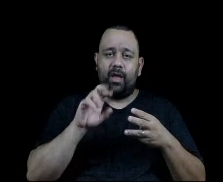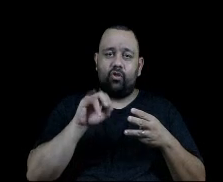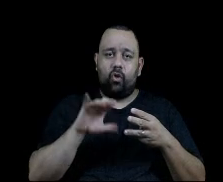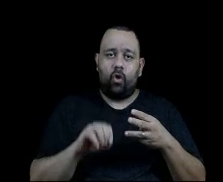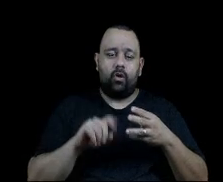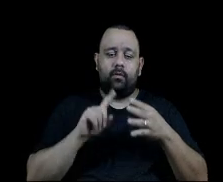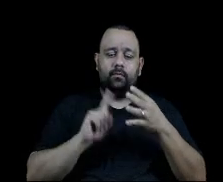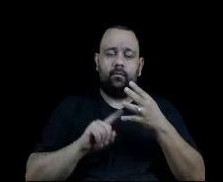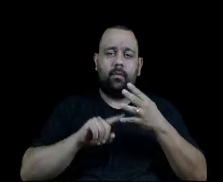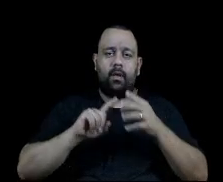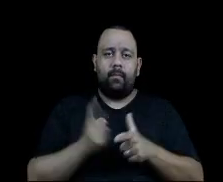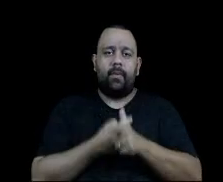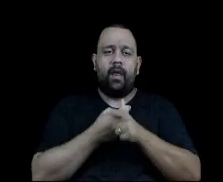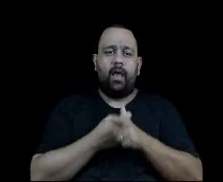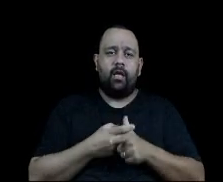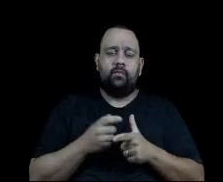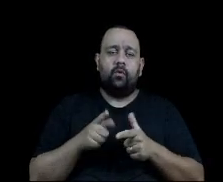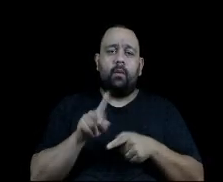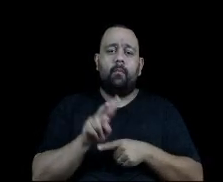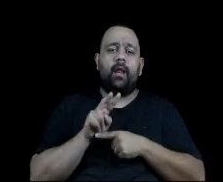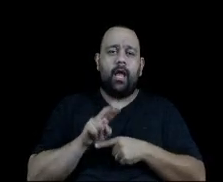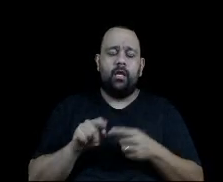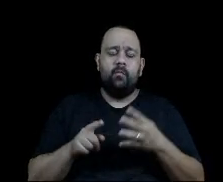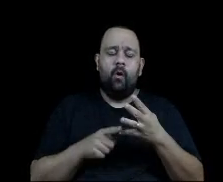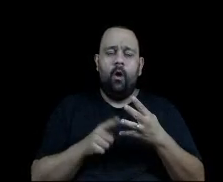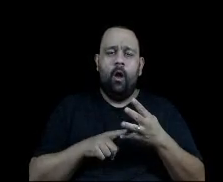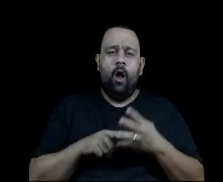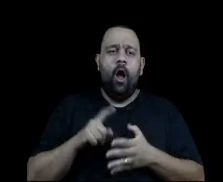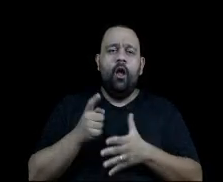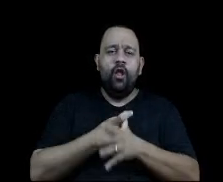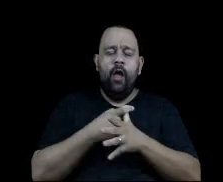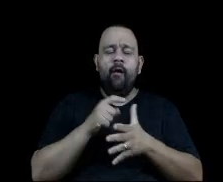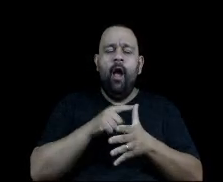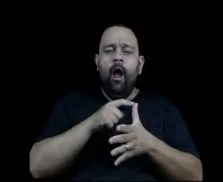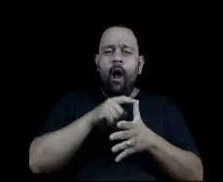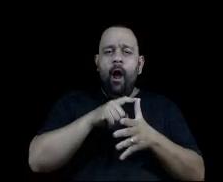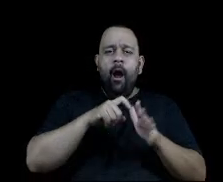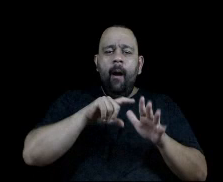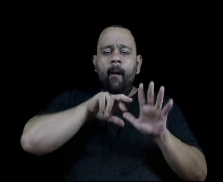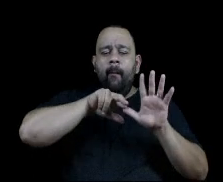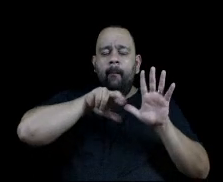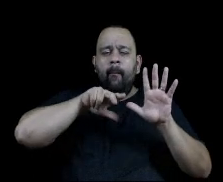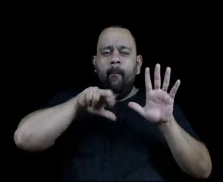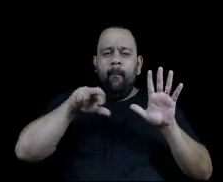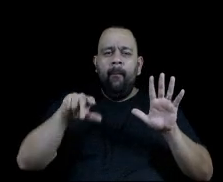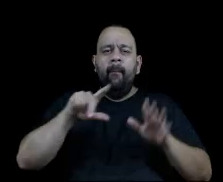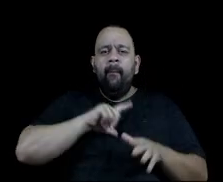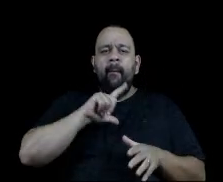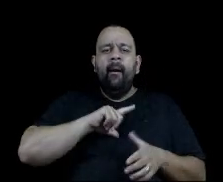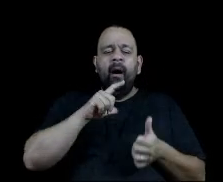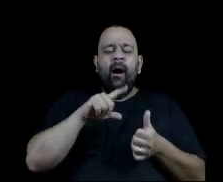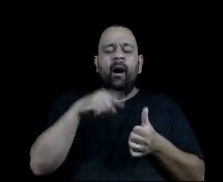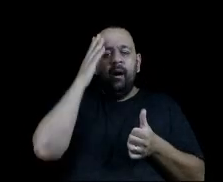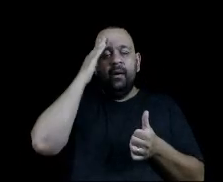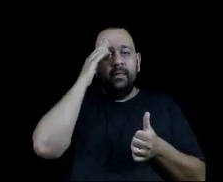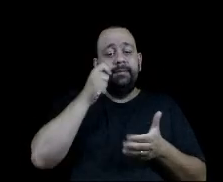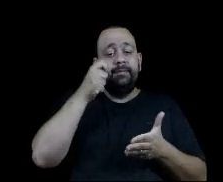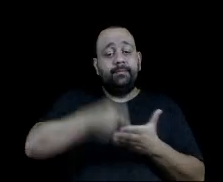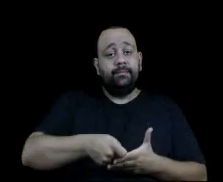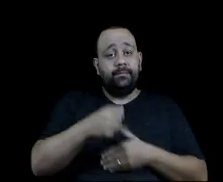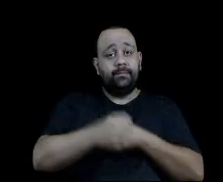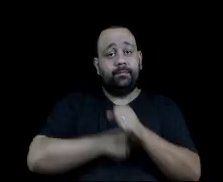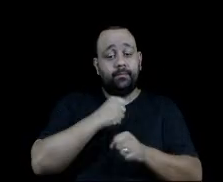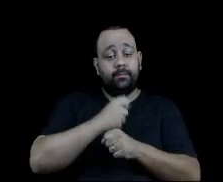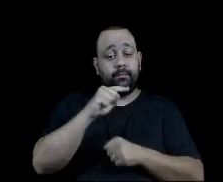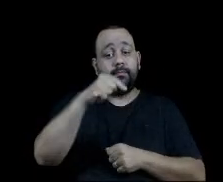tem precatórios, a gente tem empréstimos, a gente tem outras dívidas permanentes que a gente